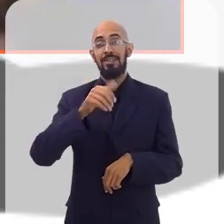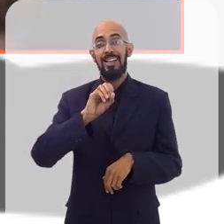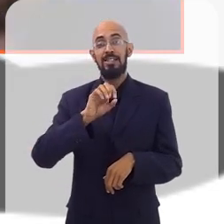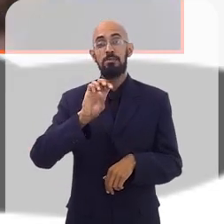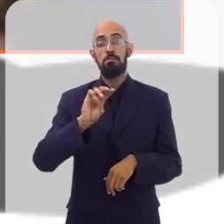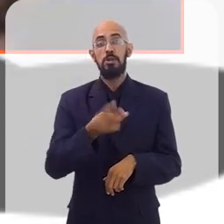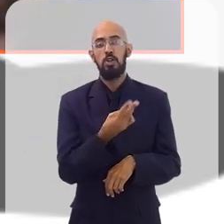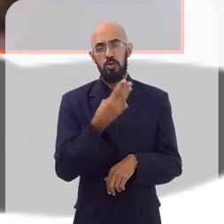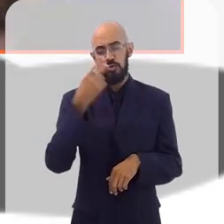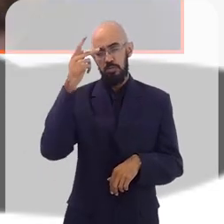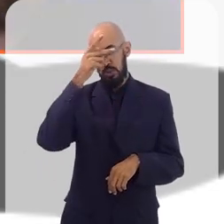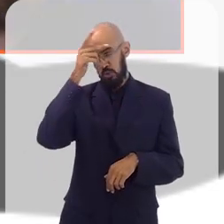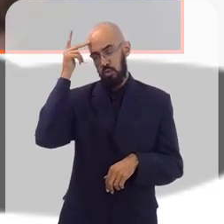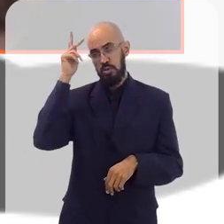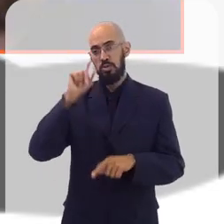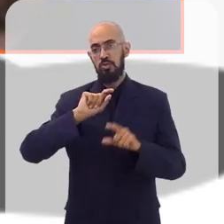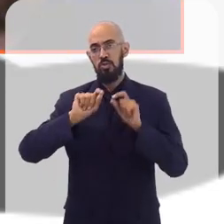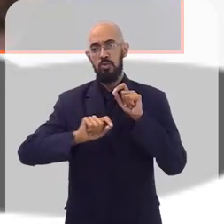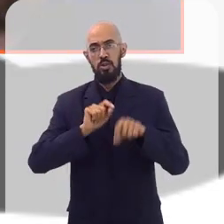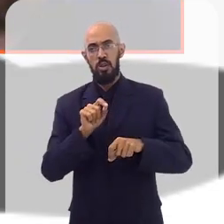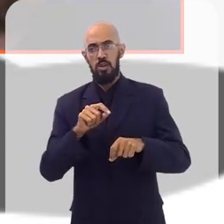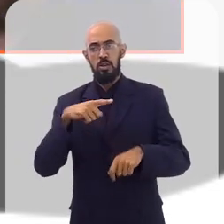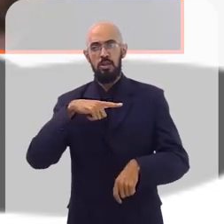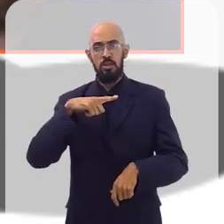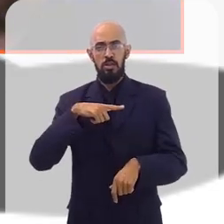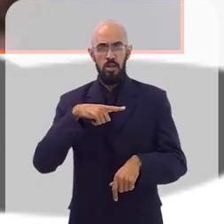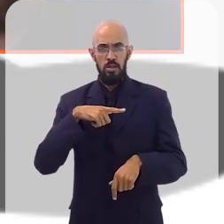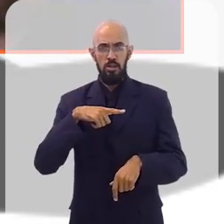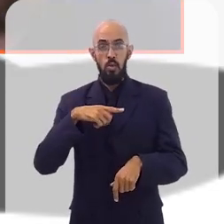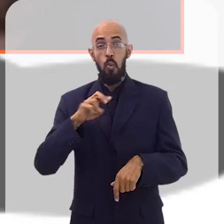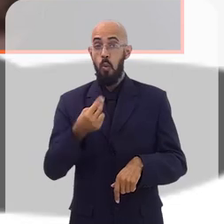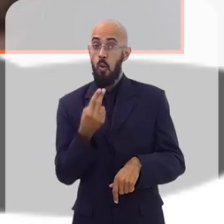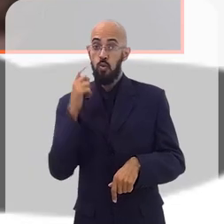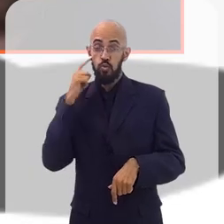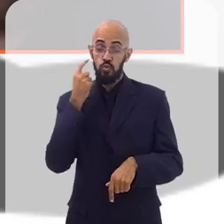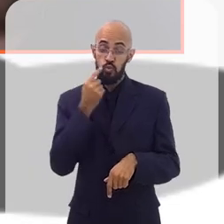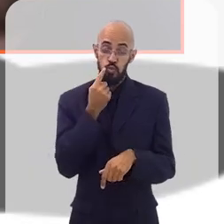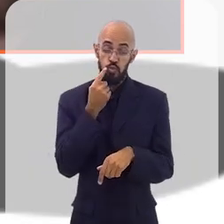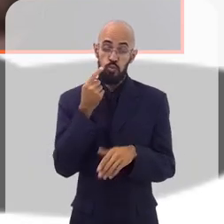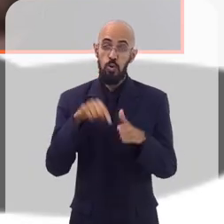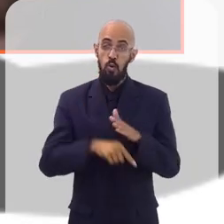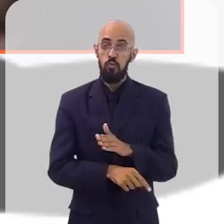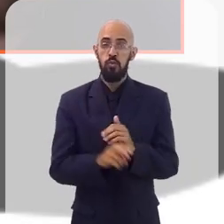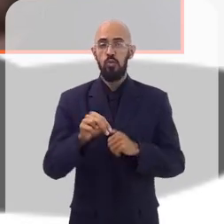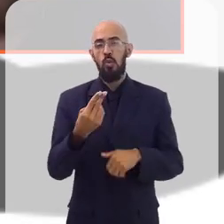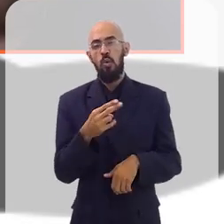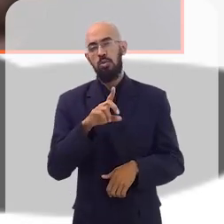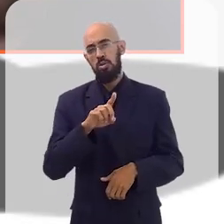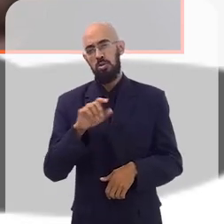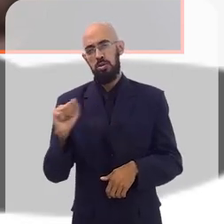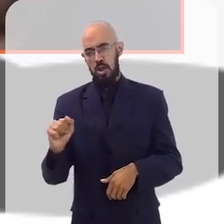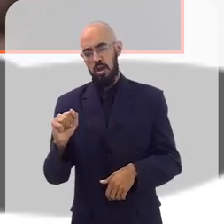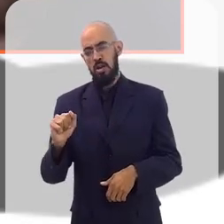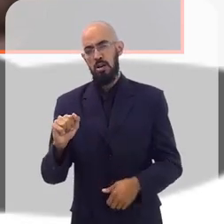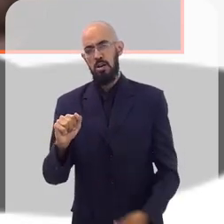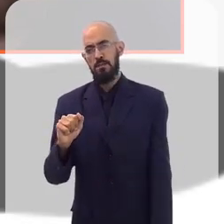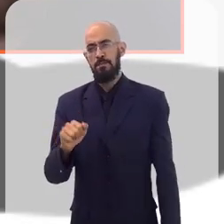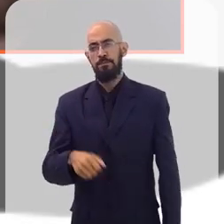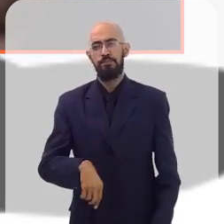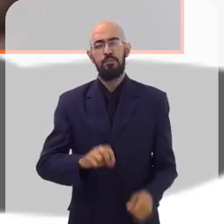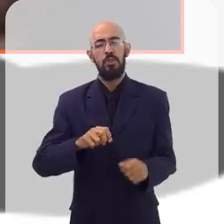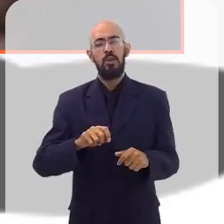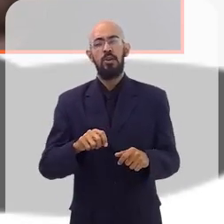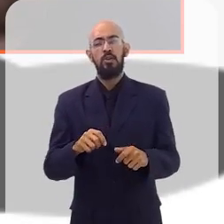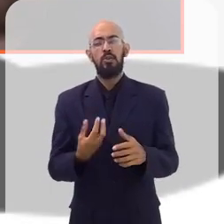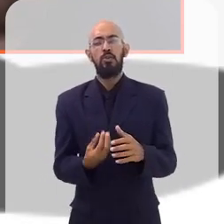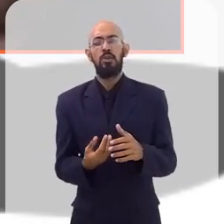forma e até porque Deputado só no Brasil há mais de 10 milhões de pessoas a